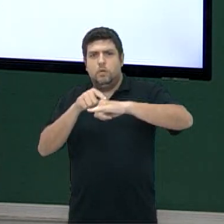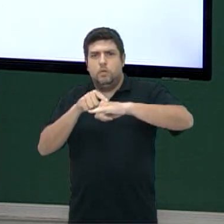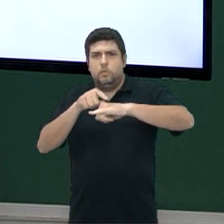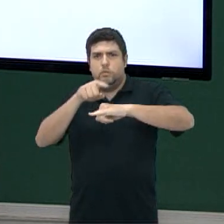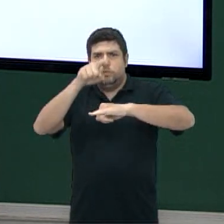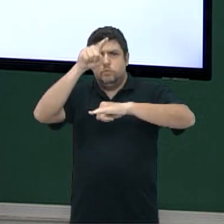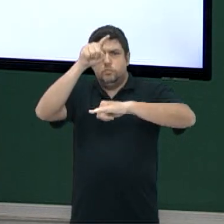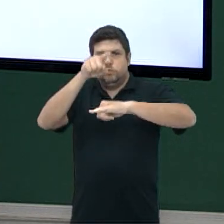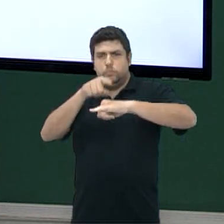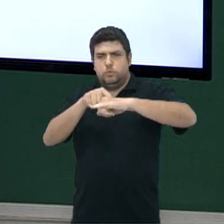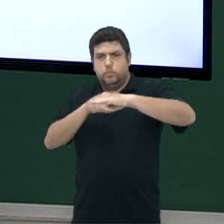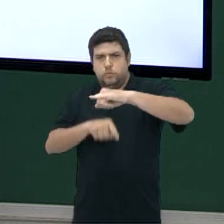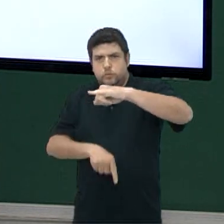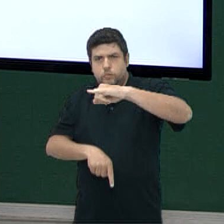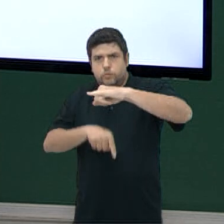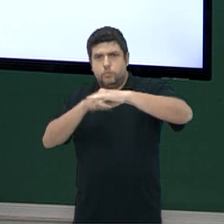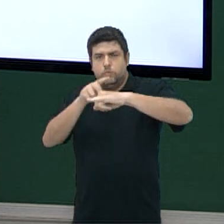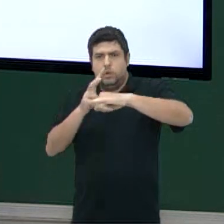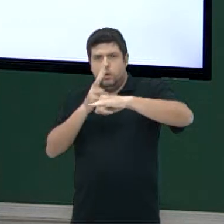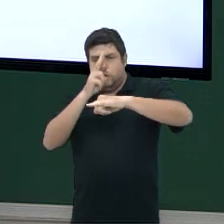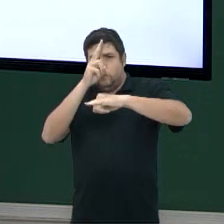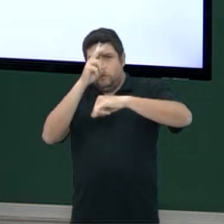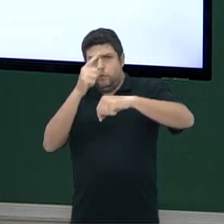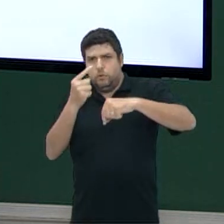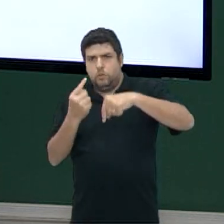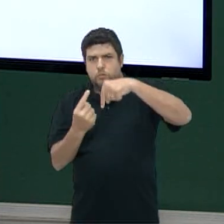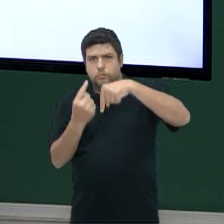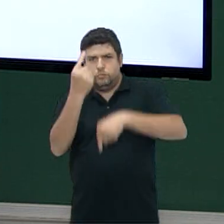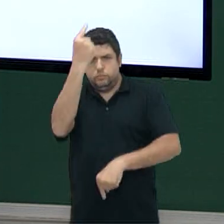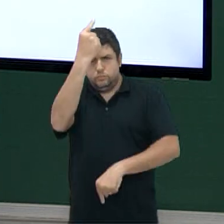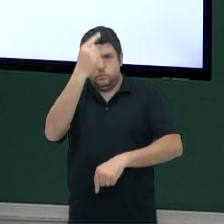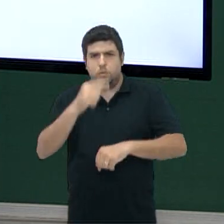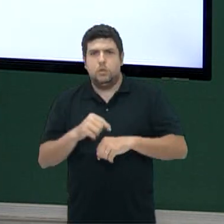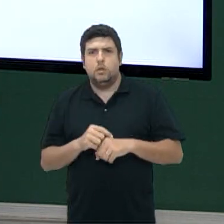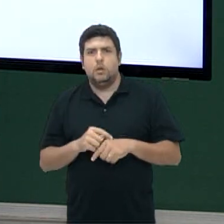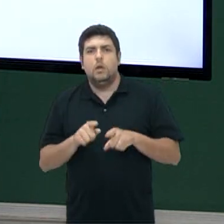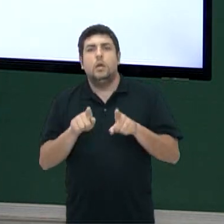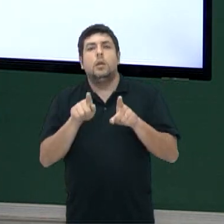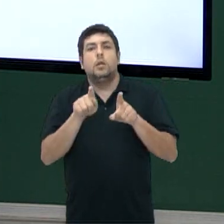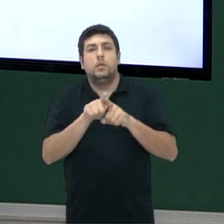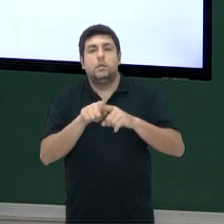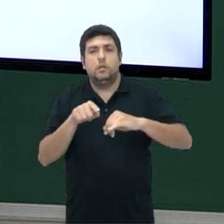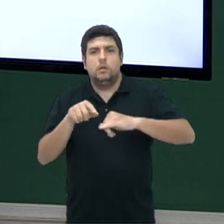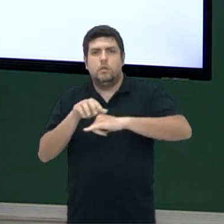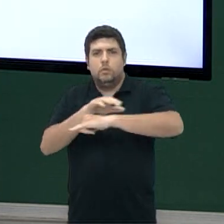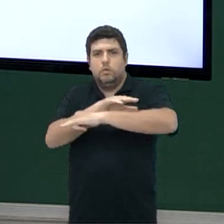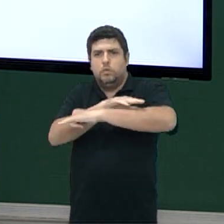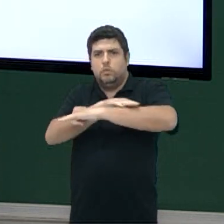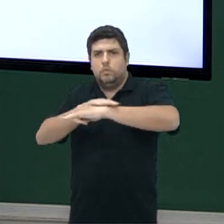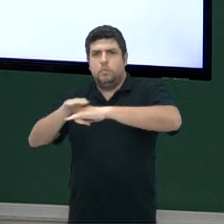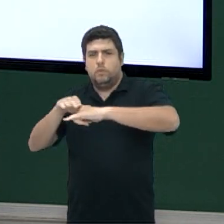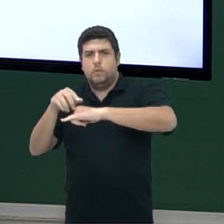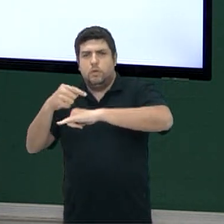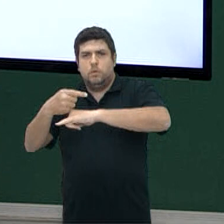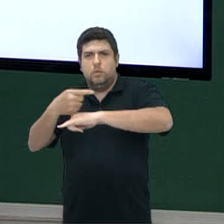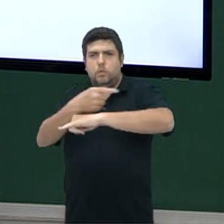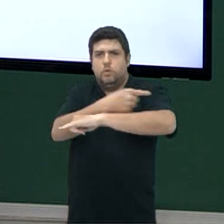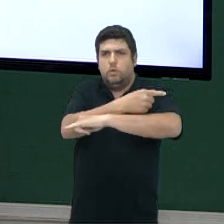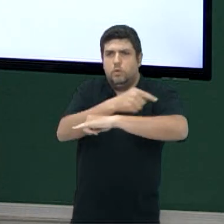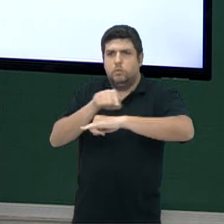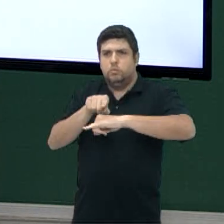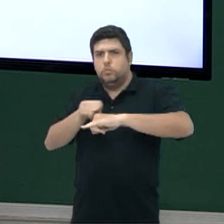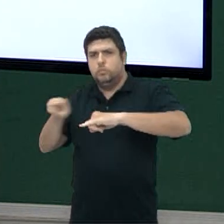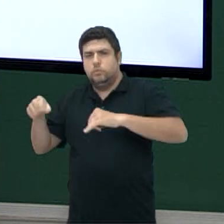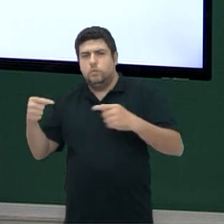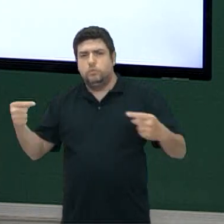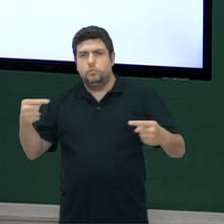com forças em sentidos opostos, e aqui nós temos na horizontal, em sentidos opostos, a força de propulsão